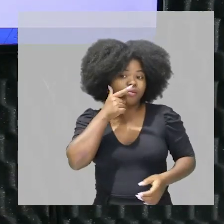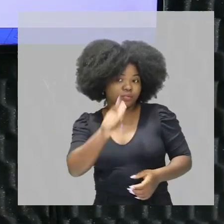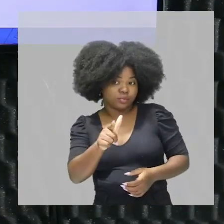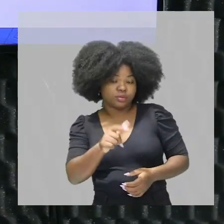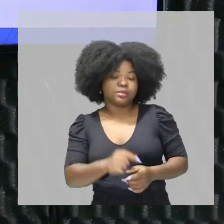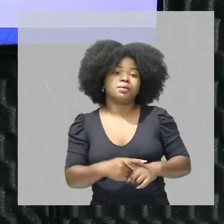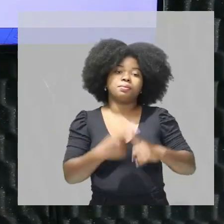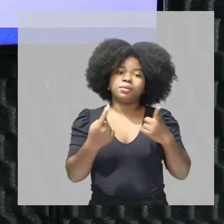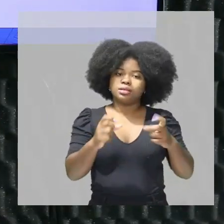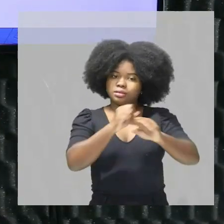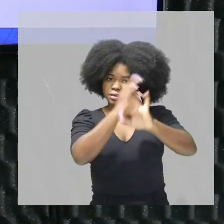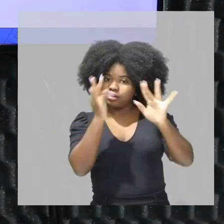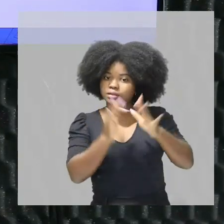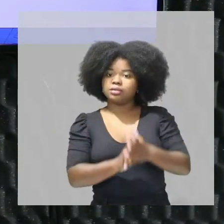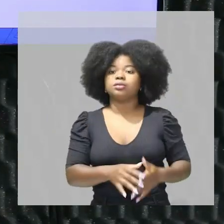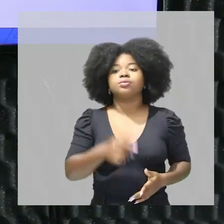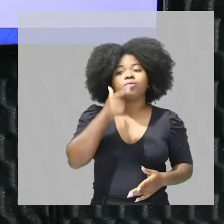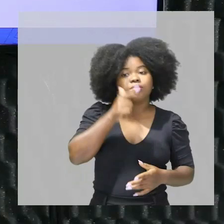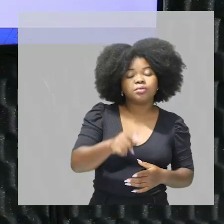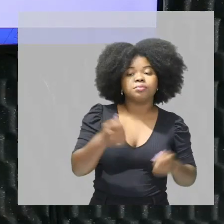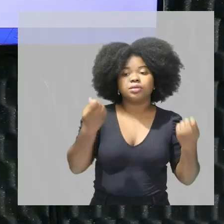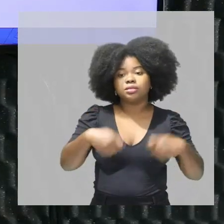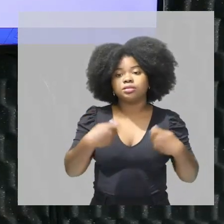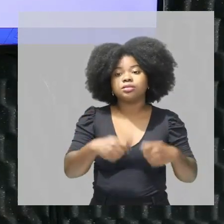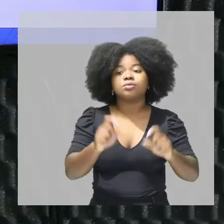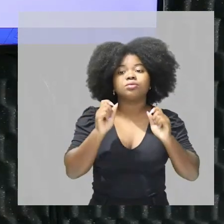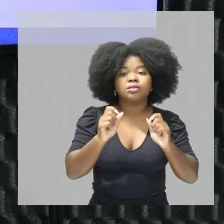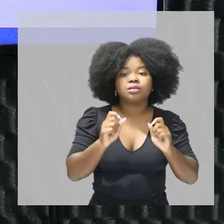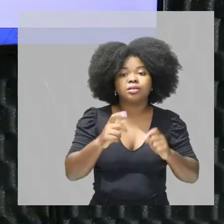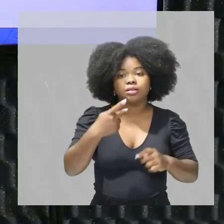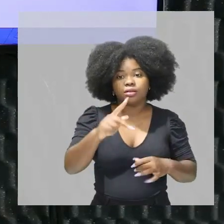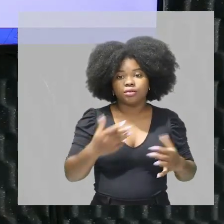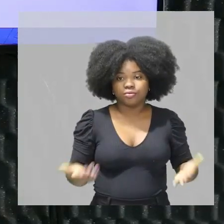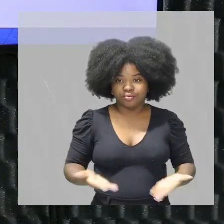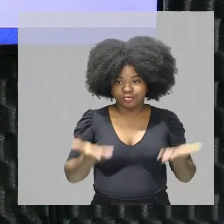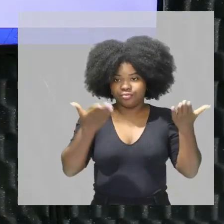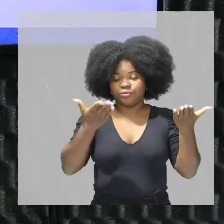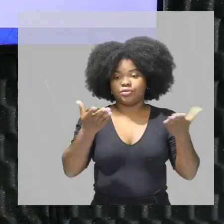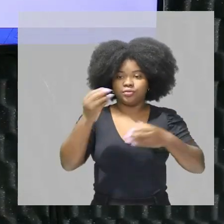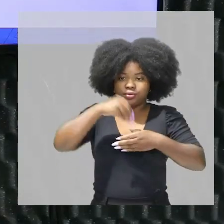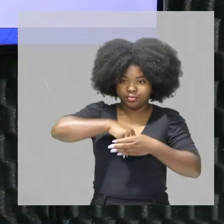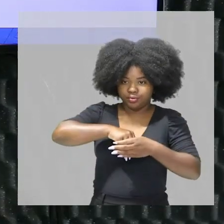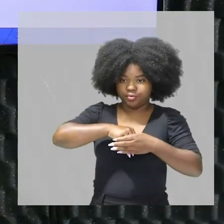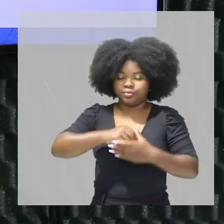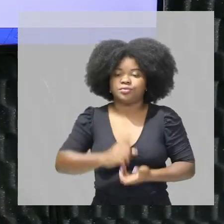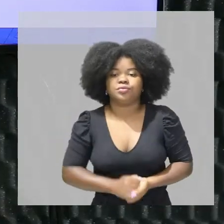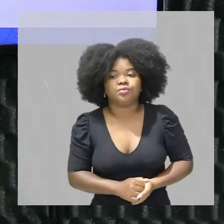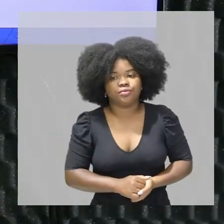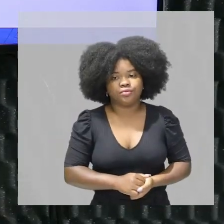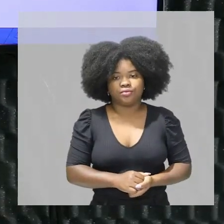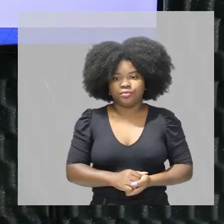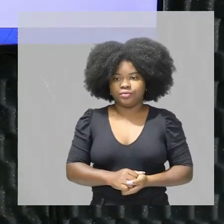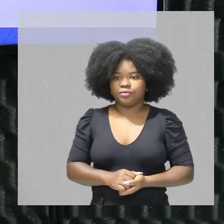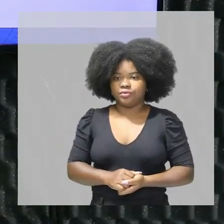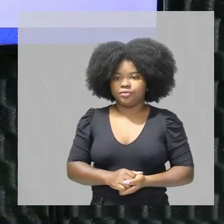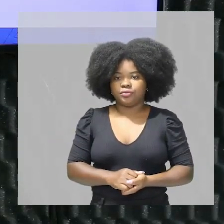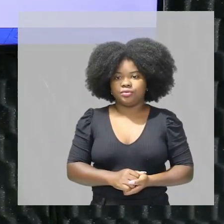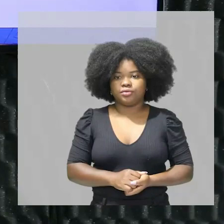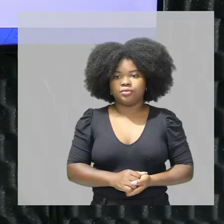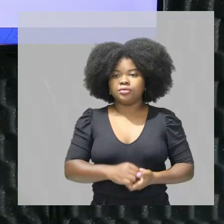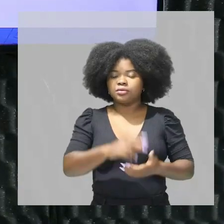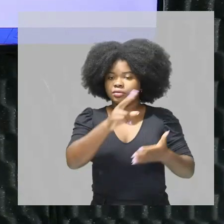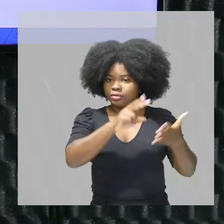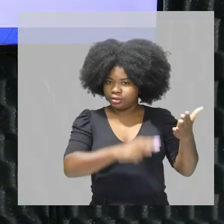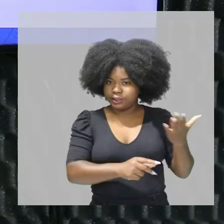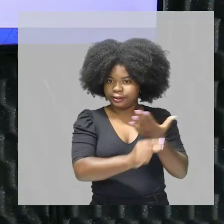Depende muito da tua motivação interna lembra o Daniel goleman olha só motivação Lê esse